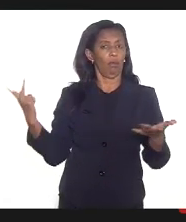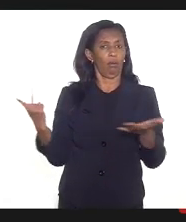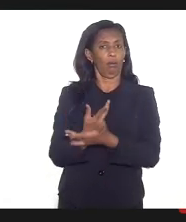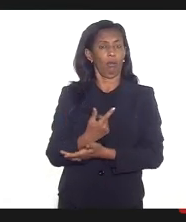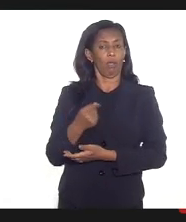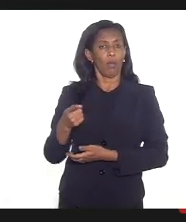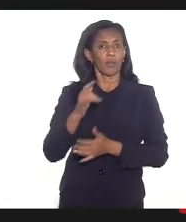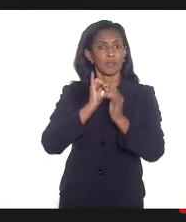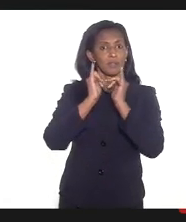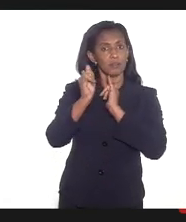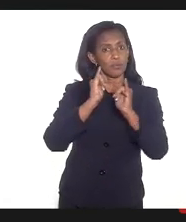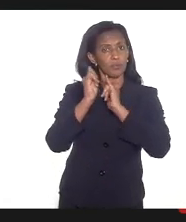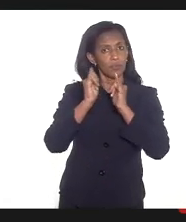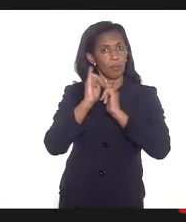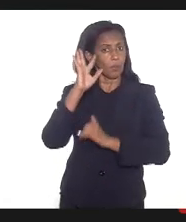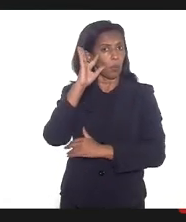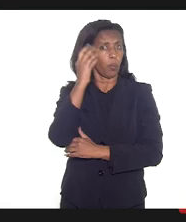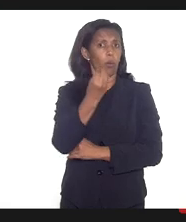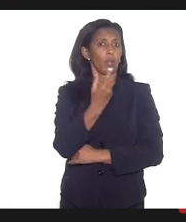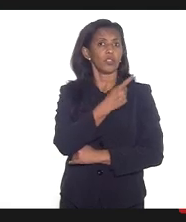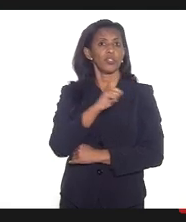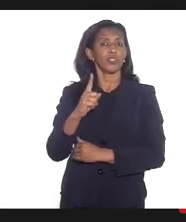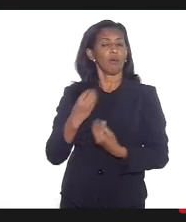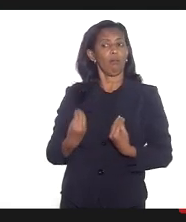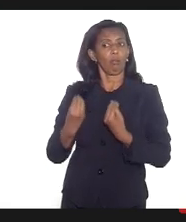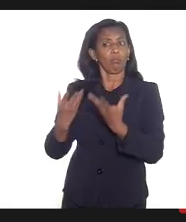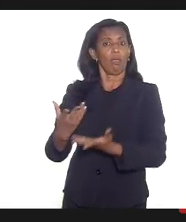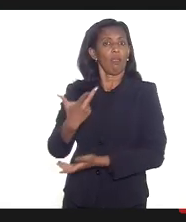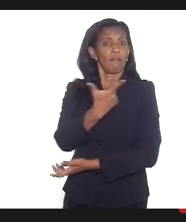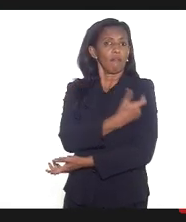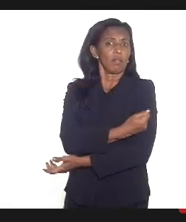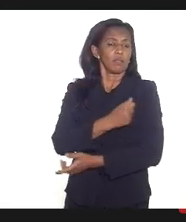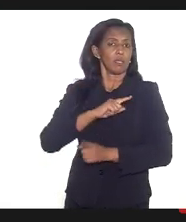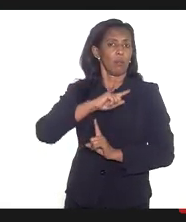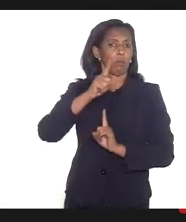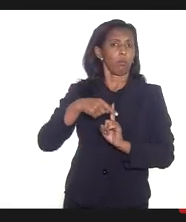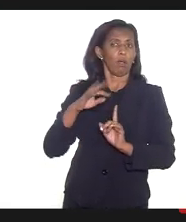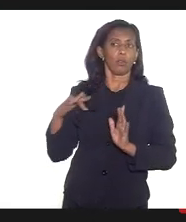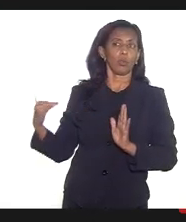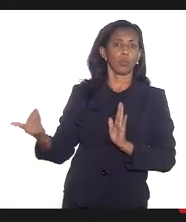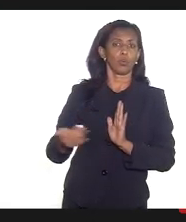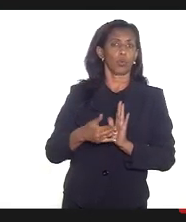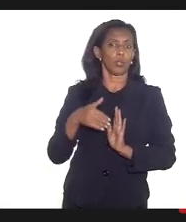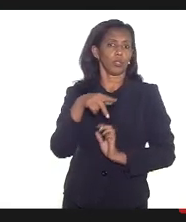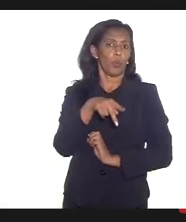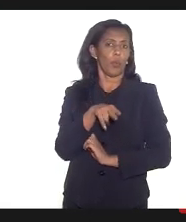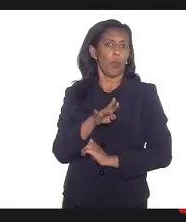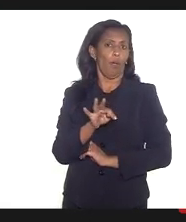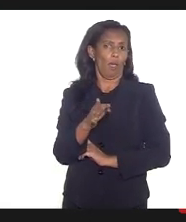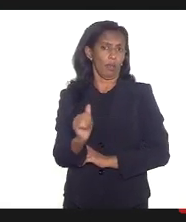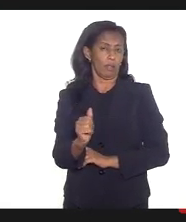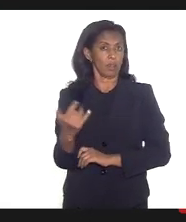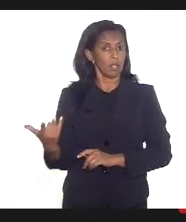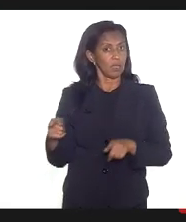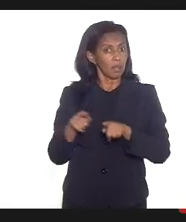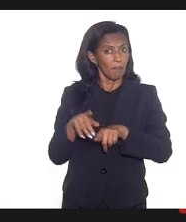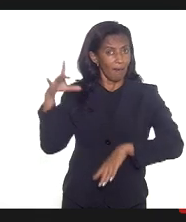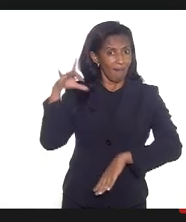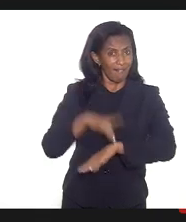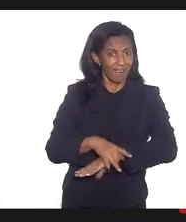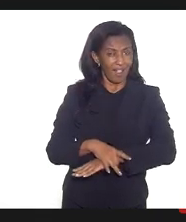com essas notas técnicas e da decisão de não liberar a vacinação para todas as gestantes e puérperas e os casos graves